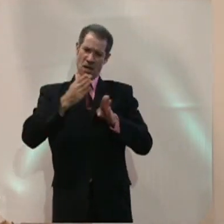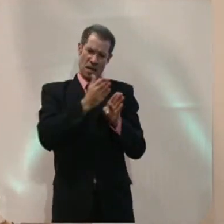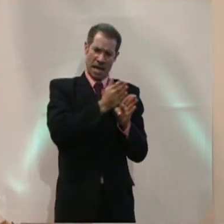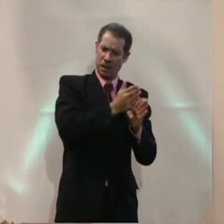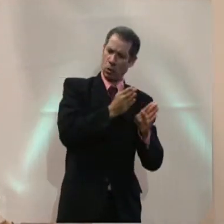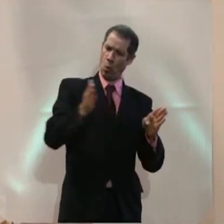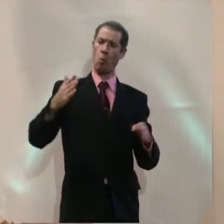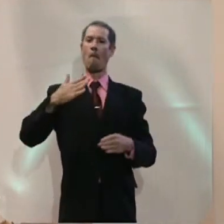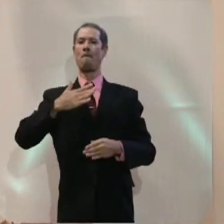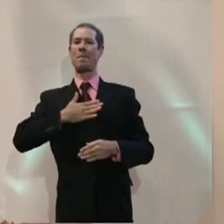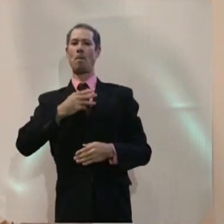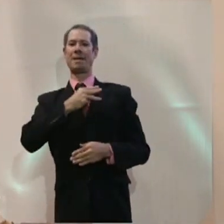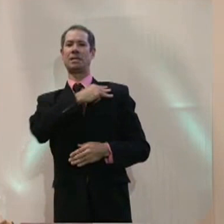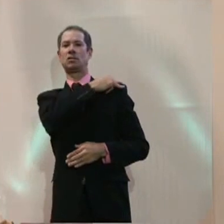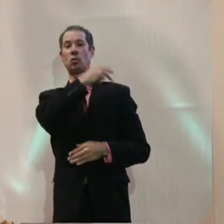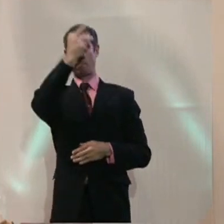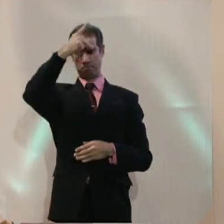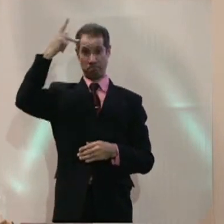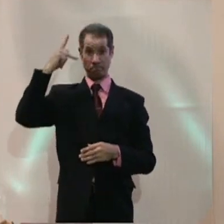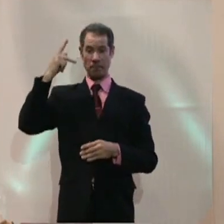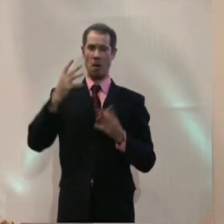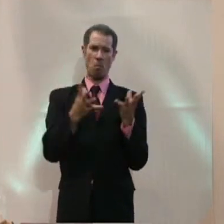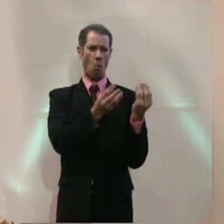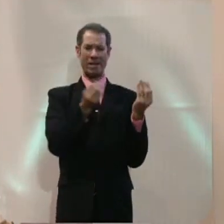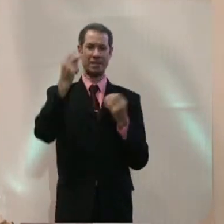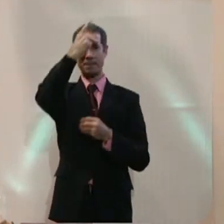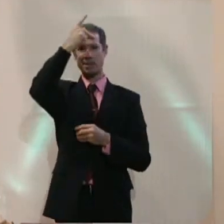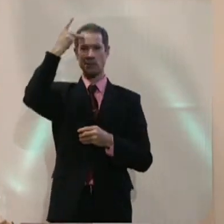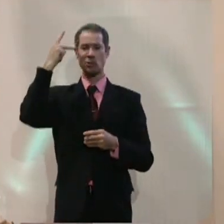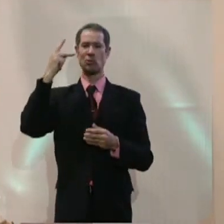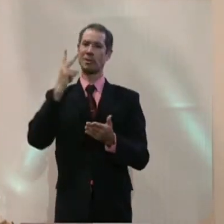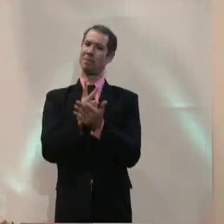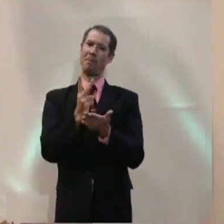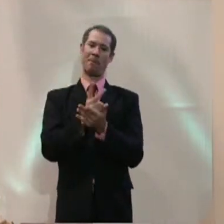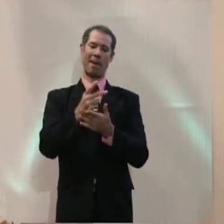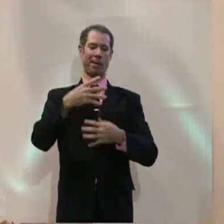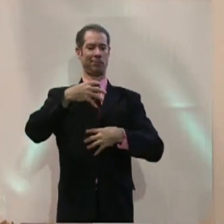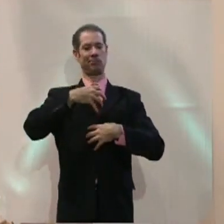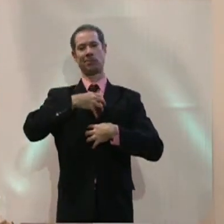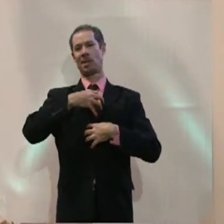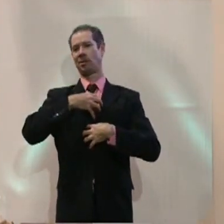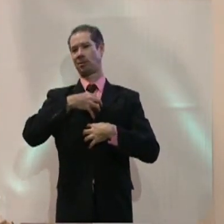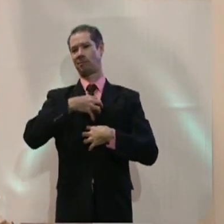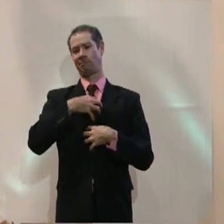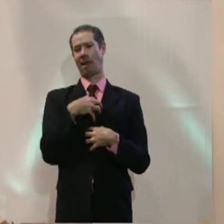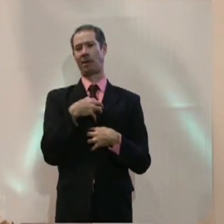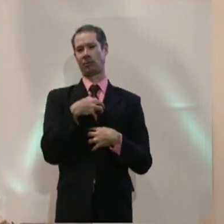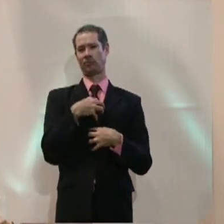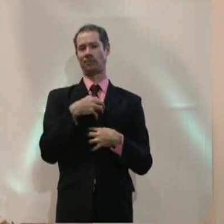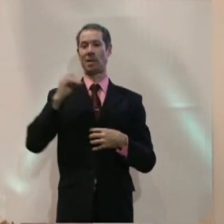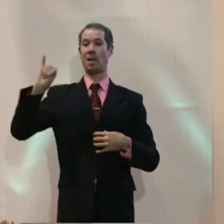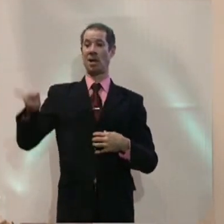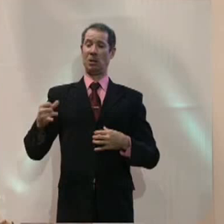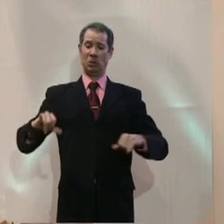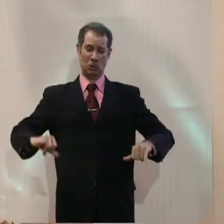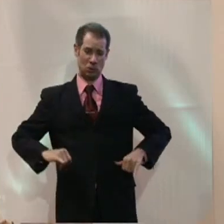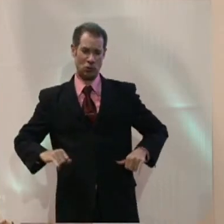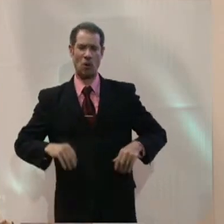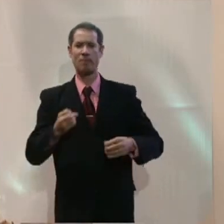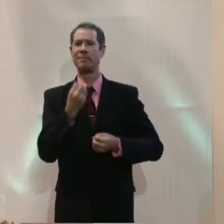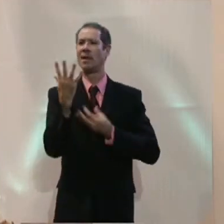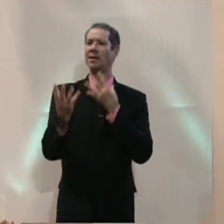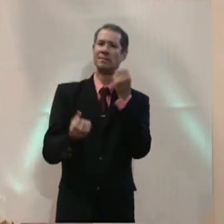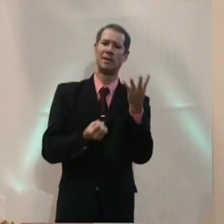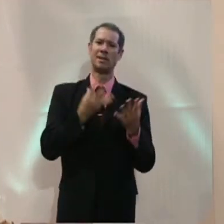meu ministério eu tenho encontrado muitas pessoas que vivem esse mesmo tipo de sentimento que Jó estava